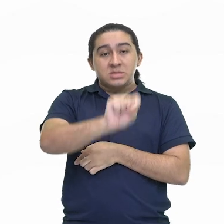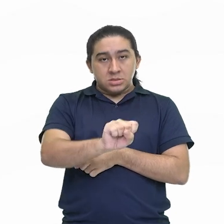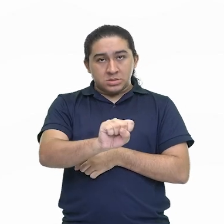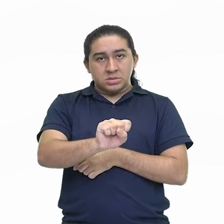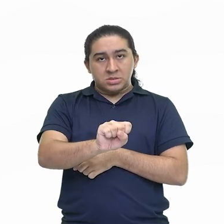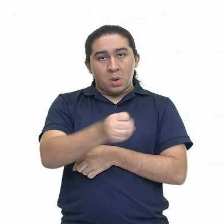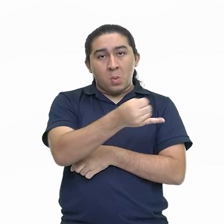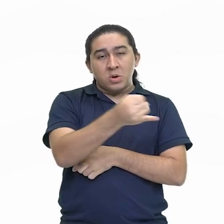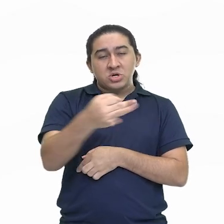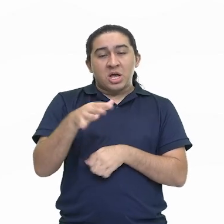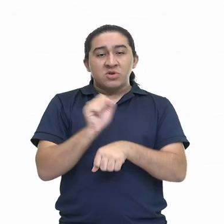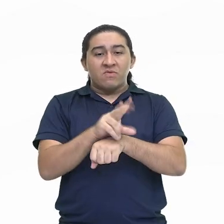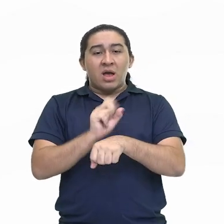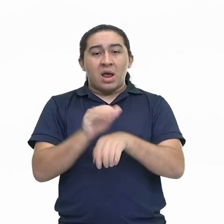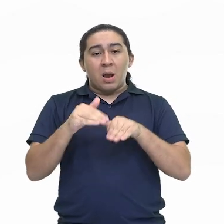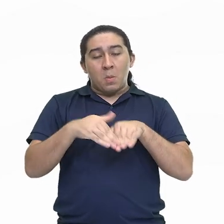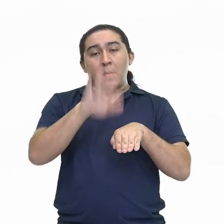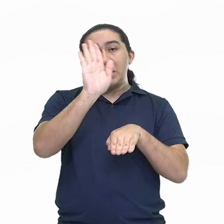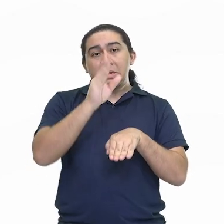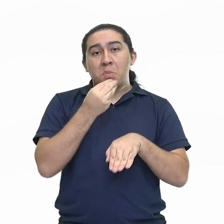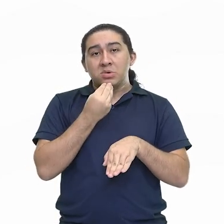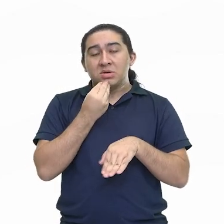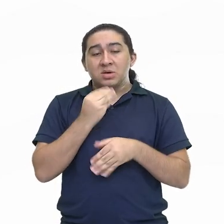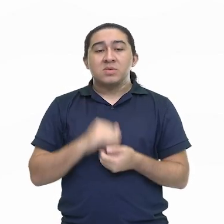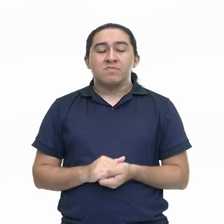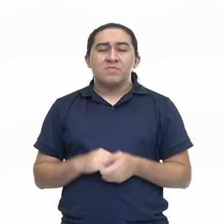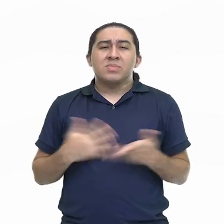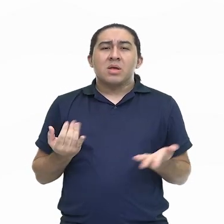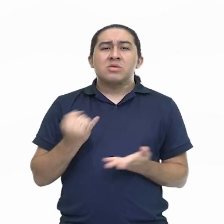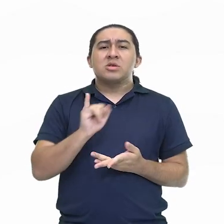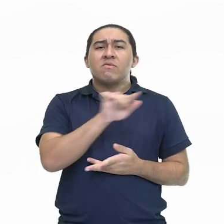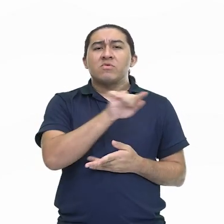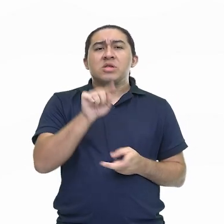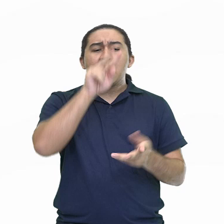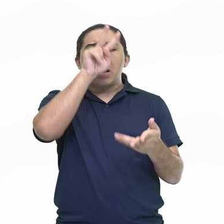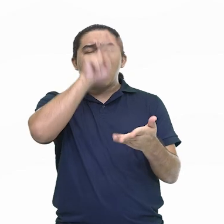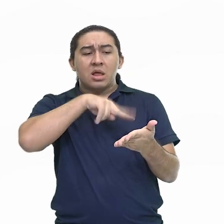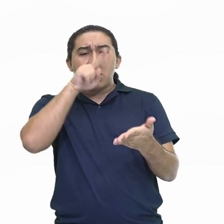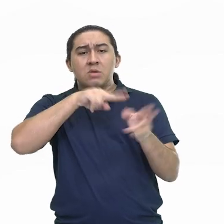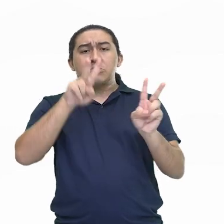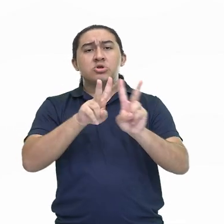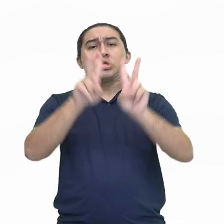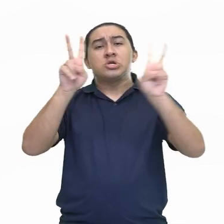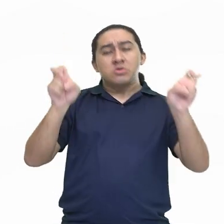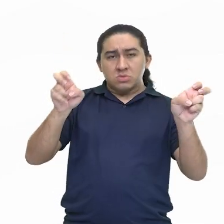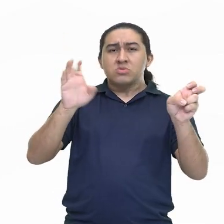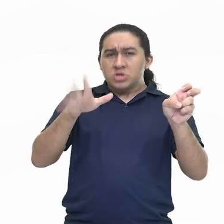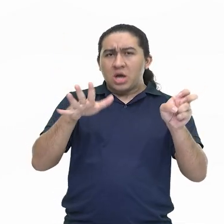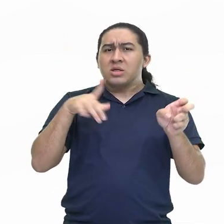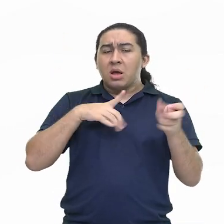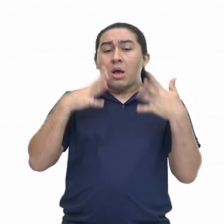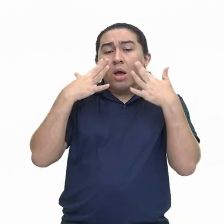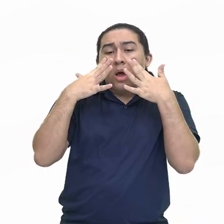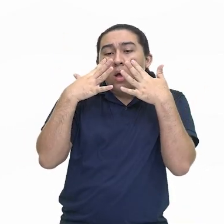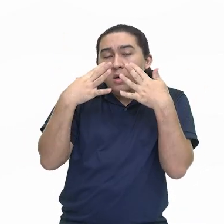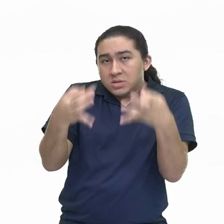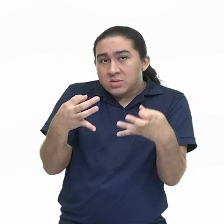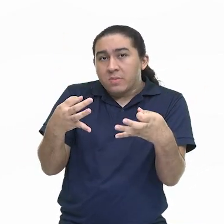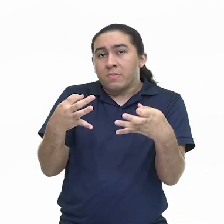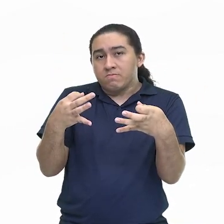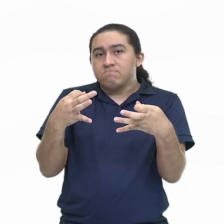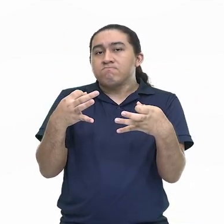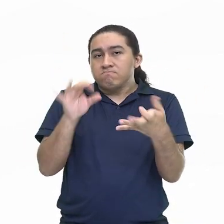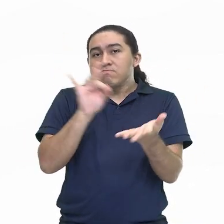esse título, para os interessados, já chama bastante atenção, não é